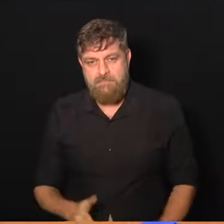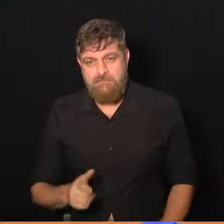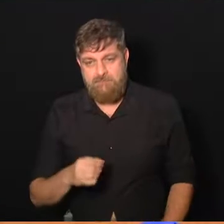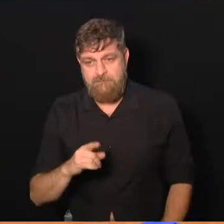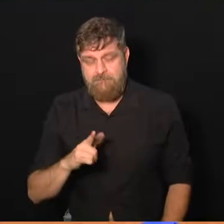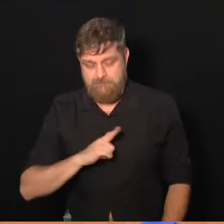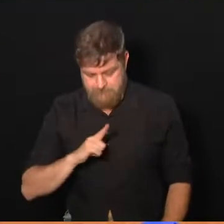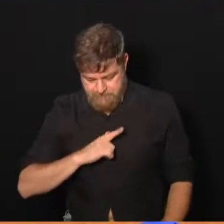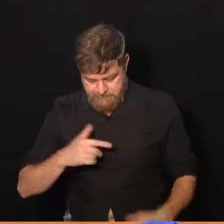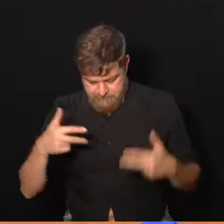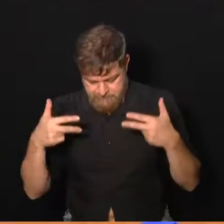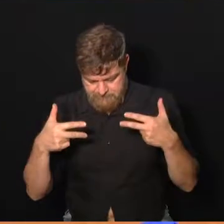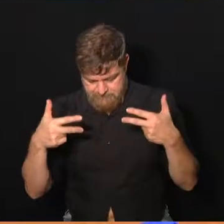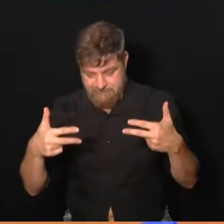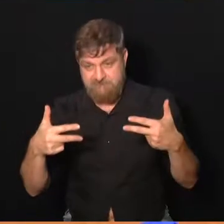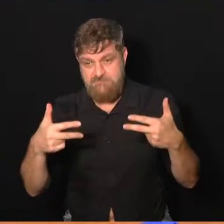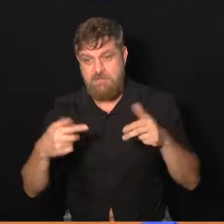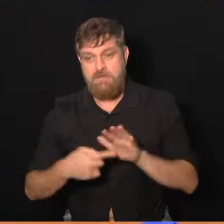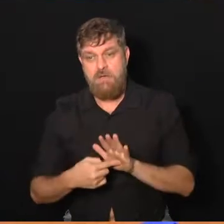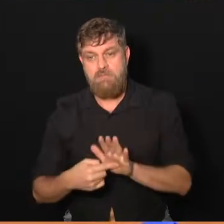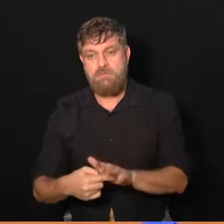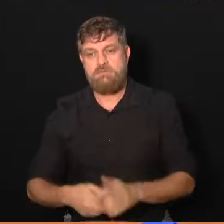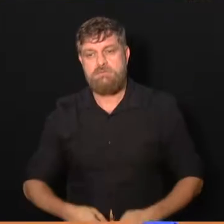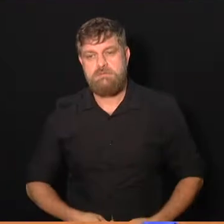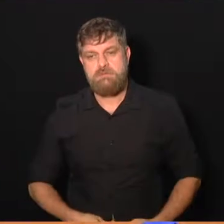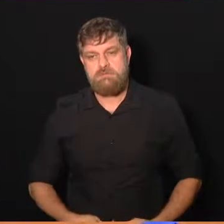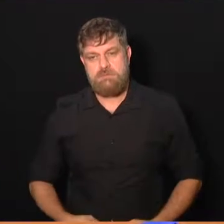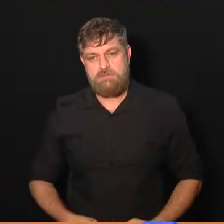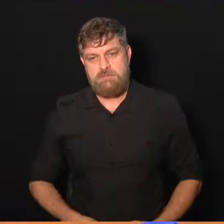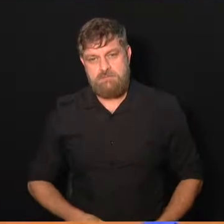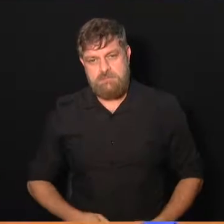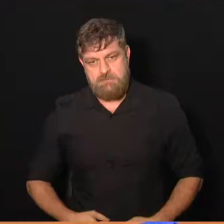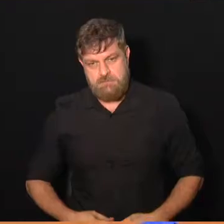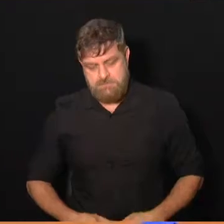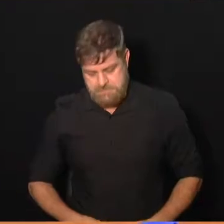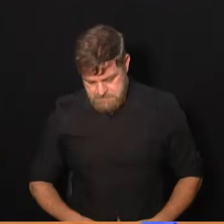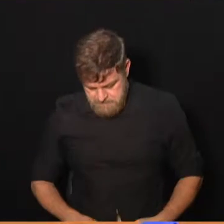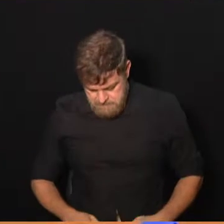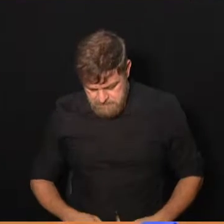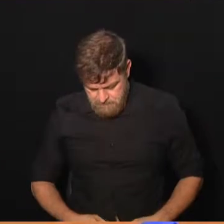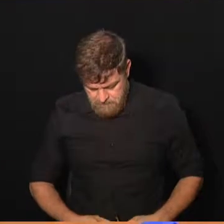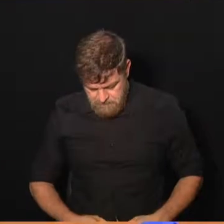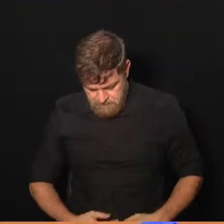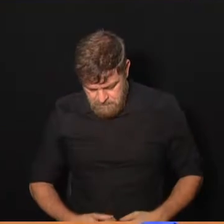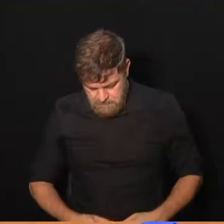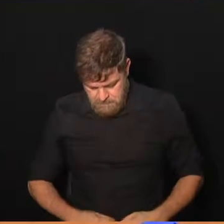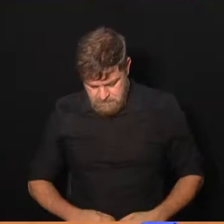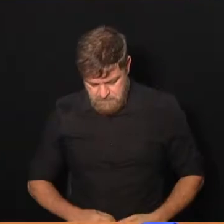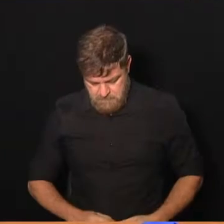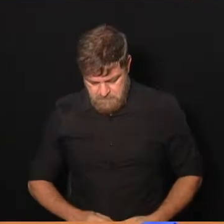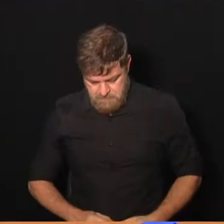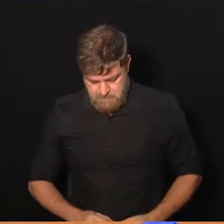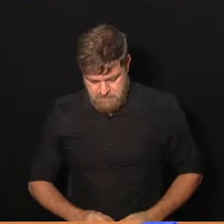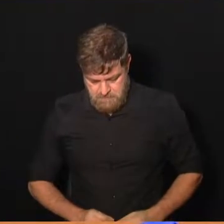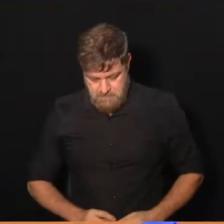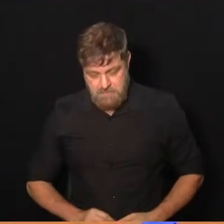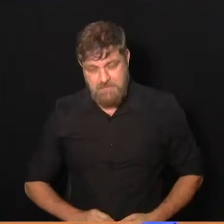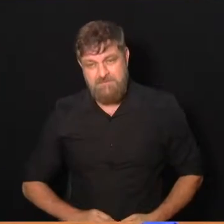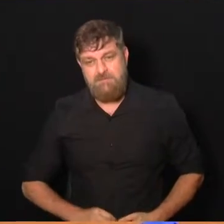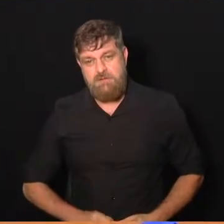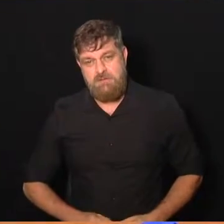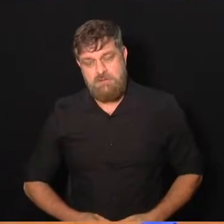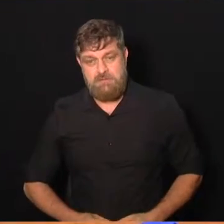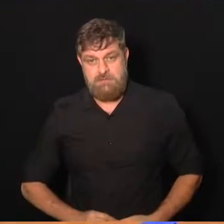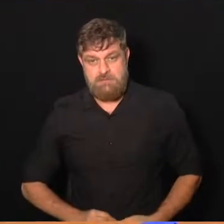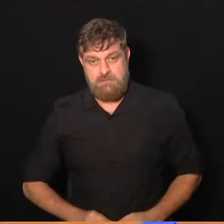câmeras, as câmeras elas vão mostrar, as imagens vão mostrar para que lado o animal fugiu. Para que lado, quer dizer, não vai